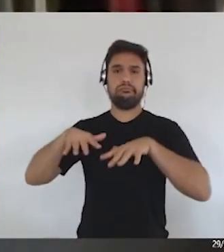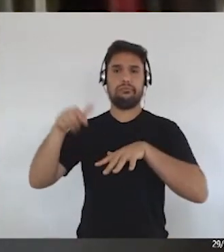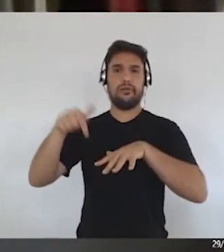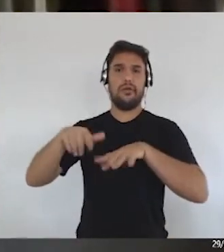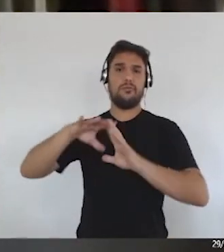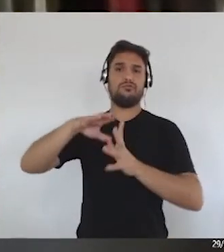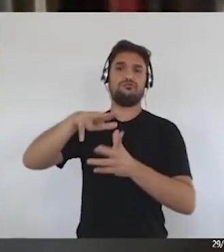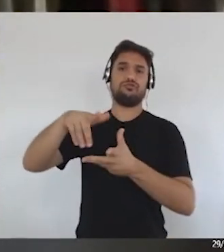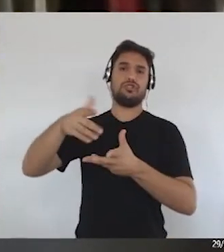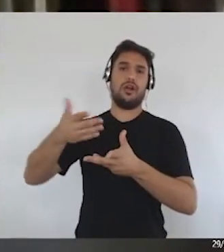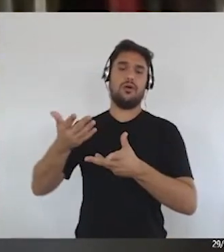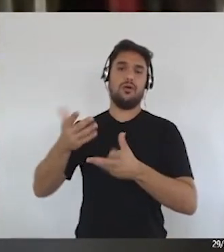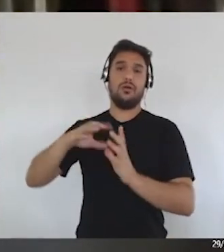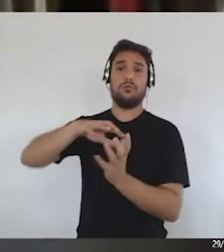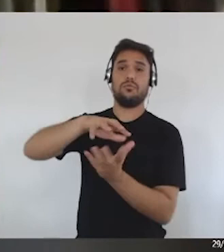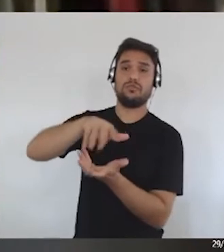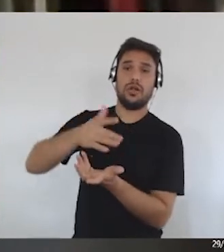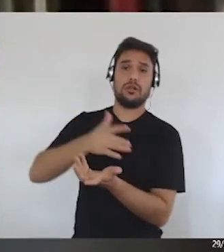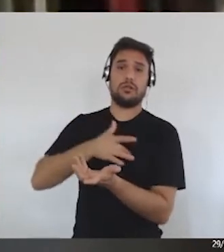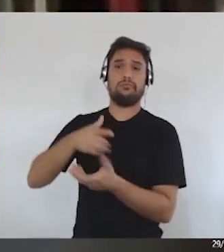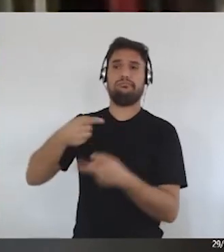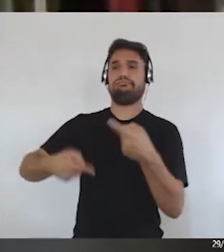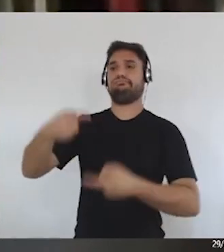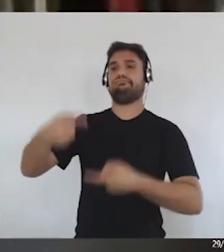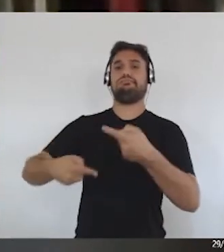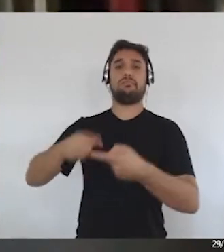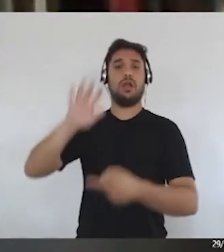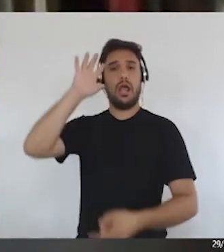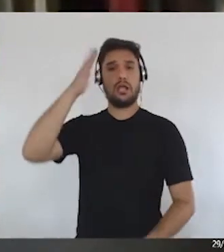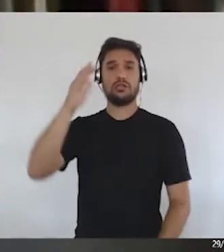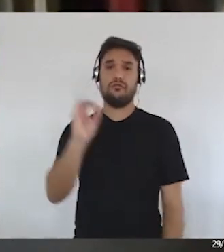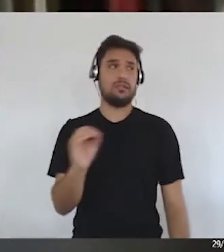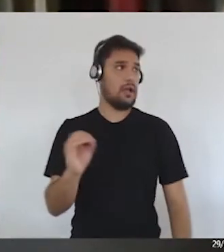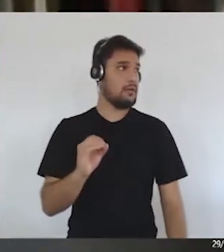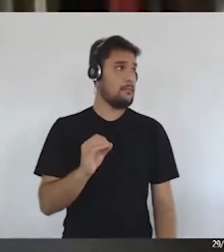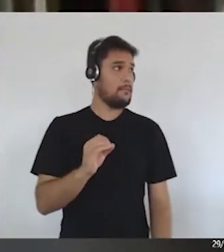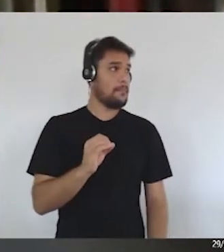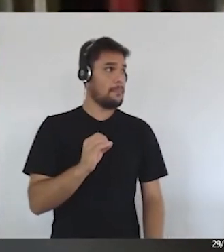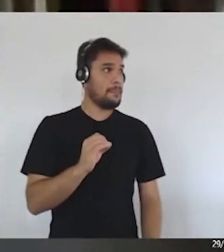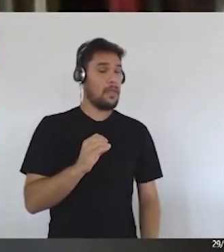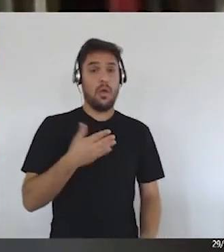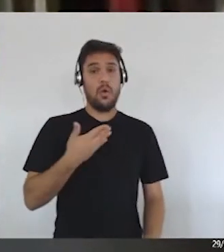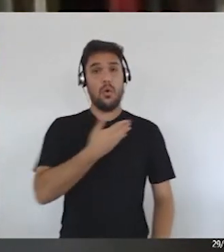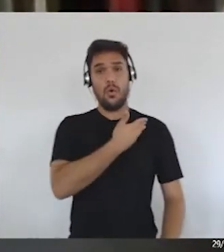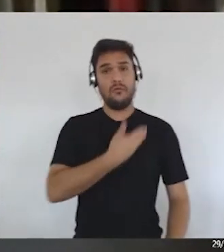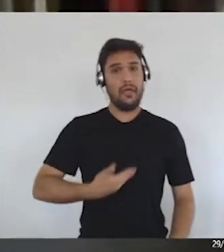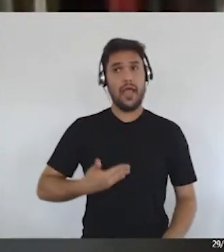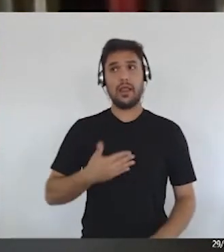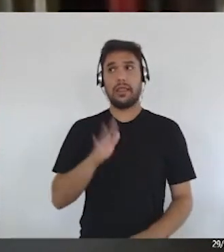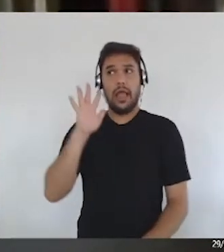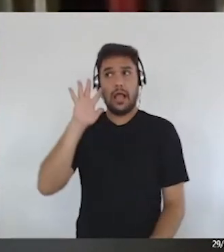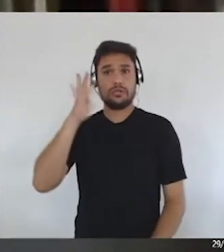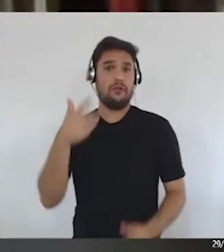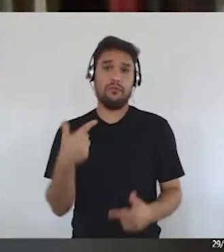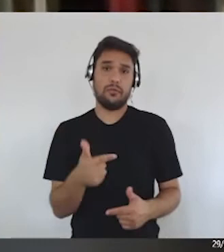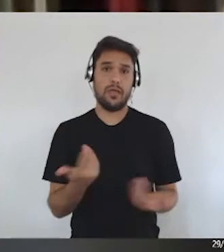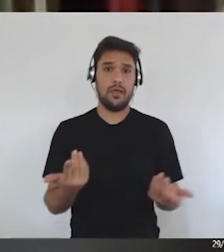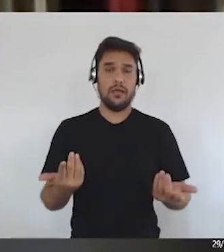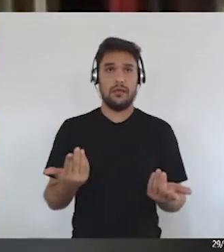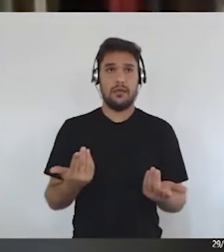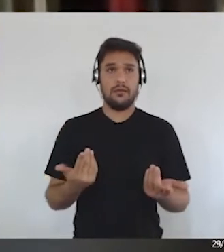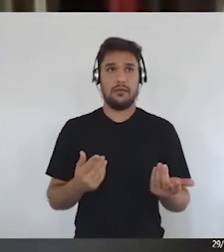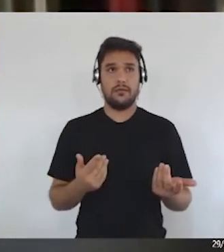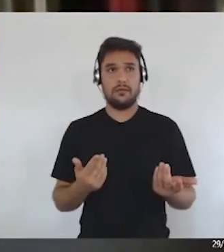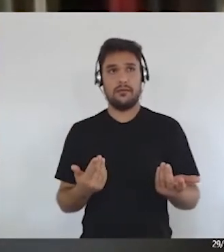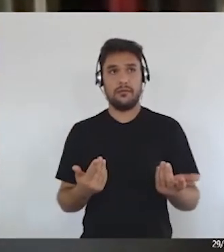Assembleia Mundial, nessa tal de Assembleia Mundial de Saúde. Essas 2 condições, ou seja, o Estado realmente fica no mato sem cachorro. É quase que não chega à jurisdição da